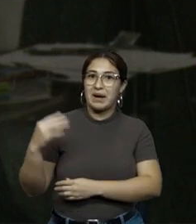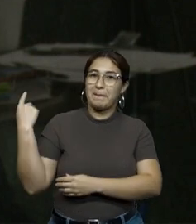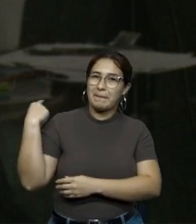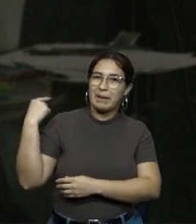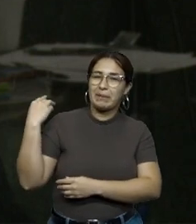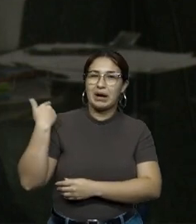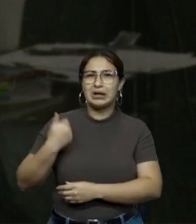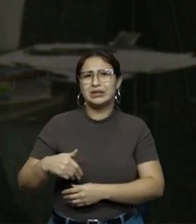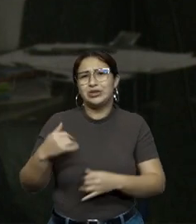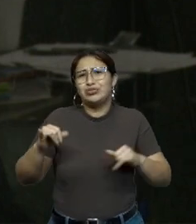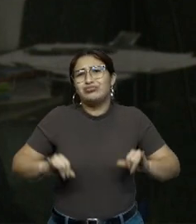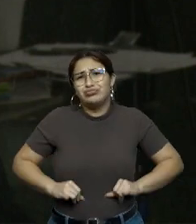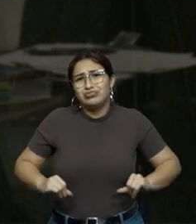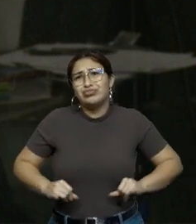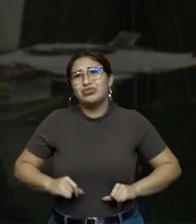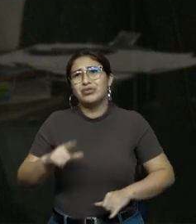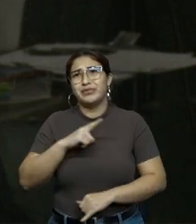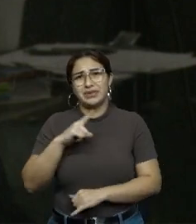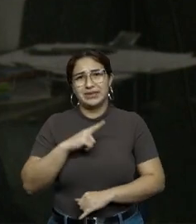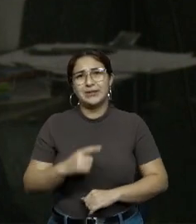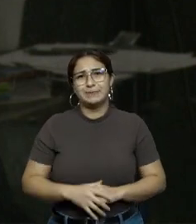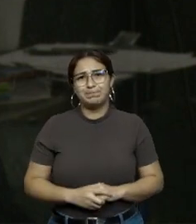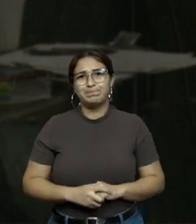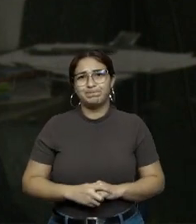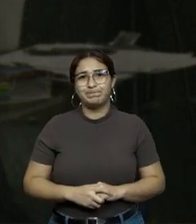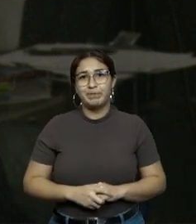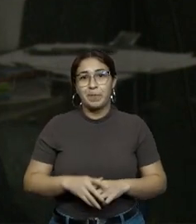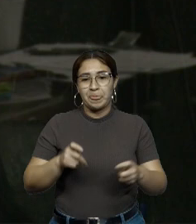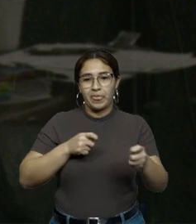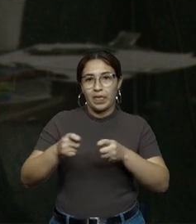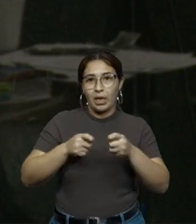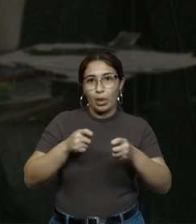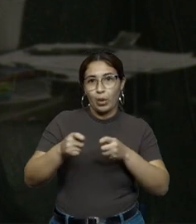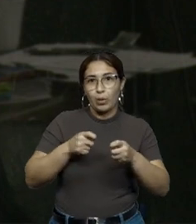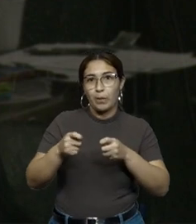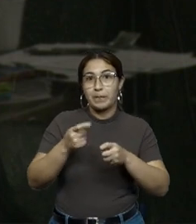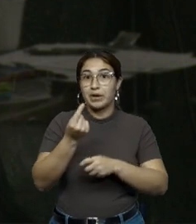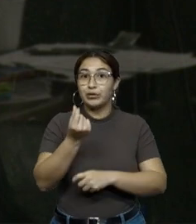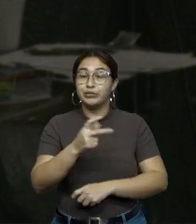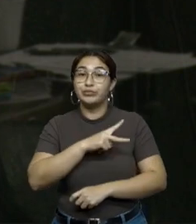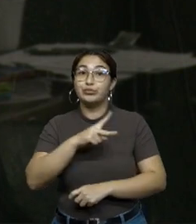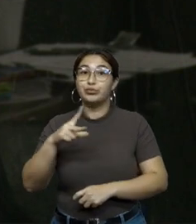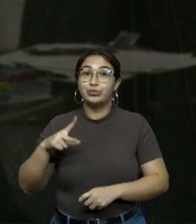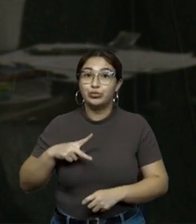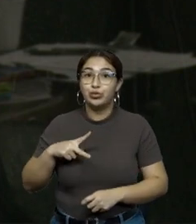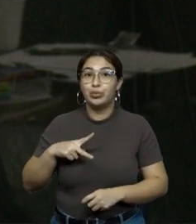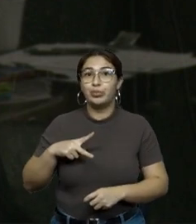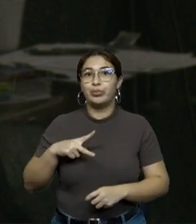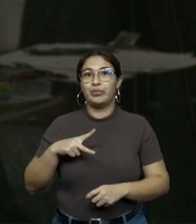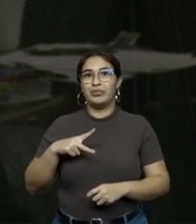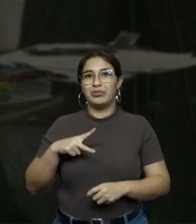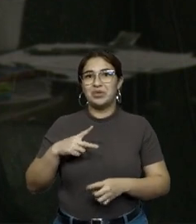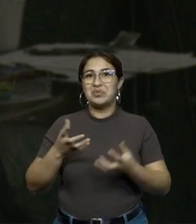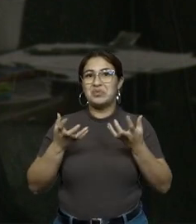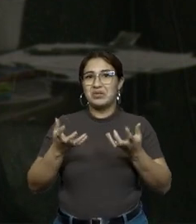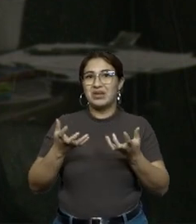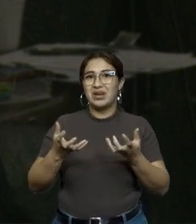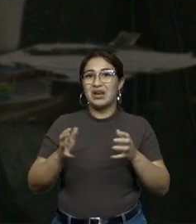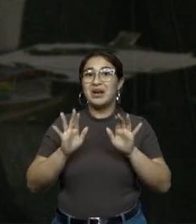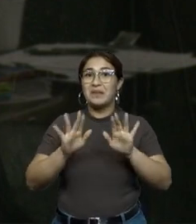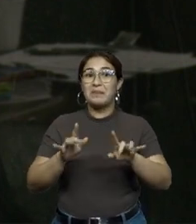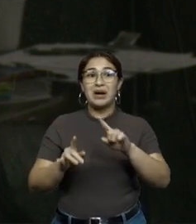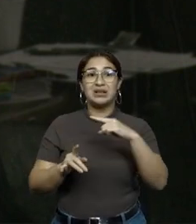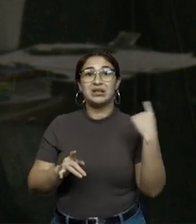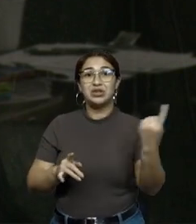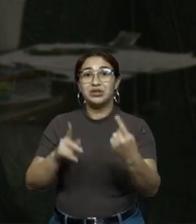o que está acontecendo aqui é economia de recurso público em cima da nossa saúde nós estamos